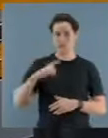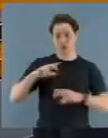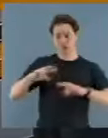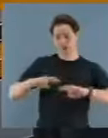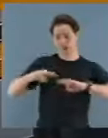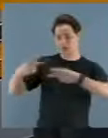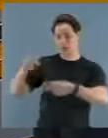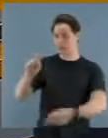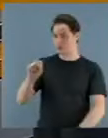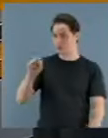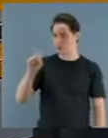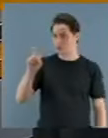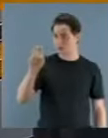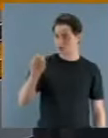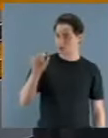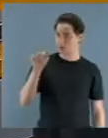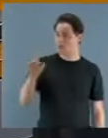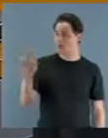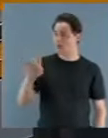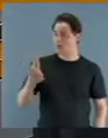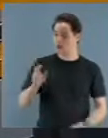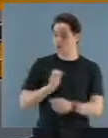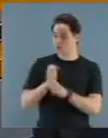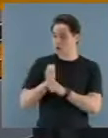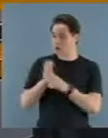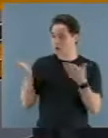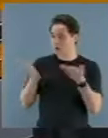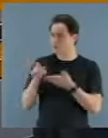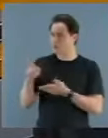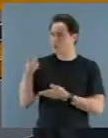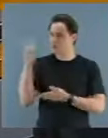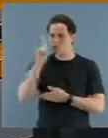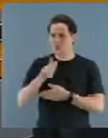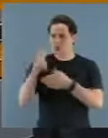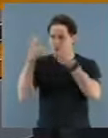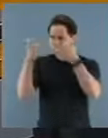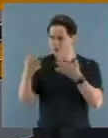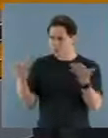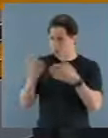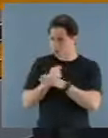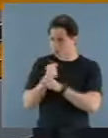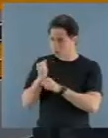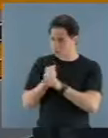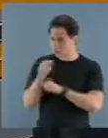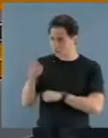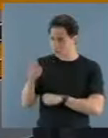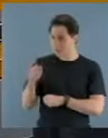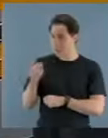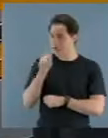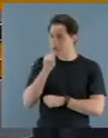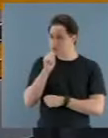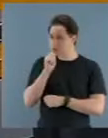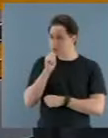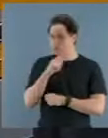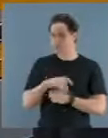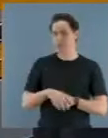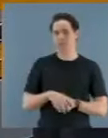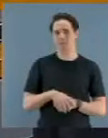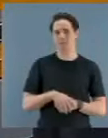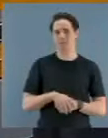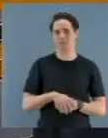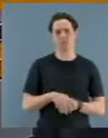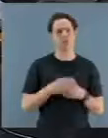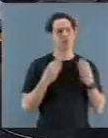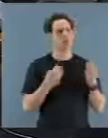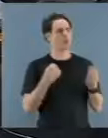O senhor consegue explicar um TED de R$ 58 mil este ano já? O senhor ainda estava em consórcio? Não tem como eu